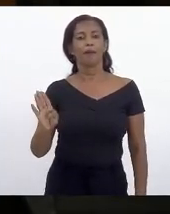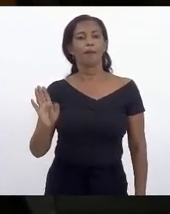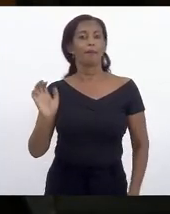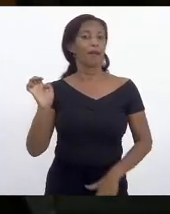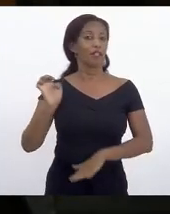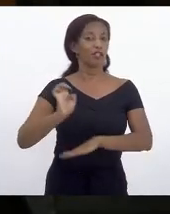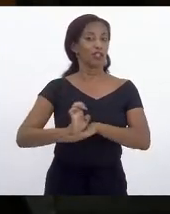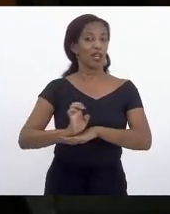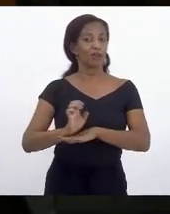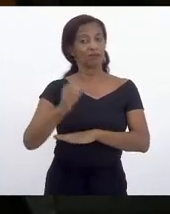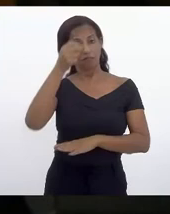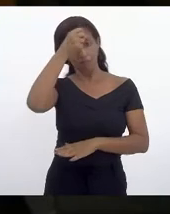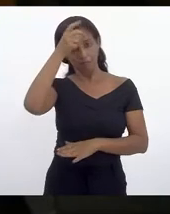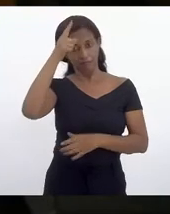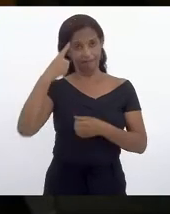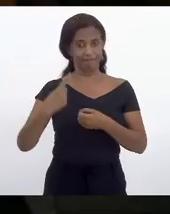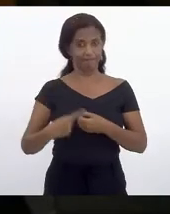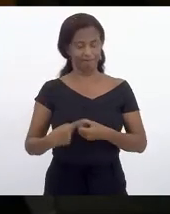senhora veja